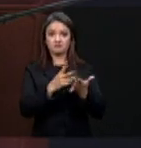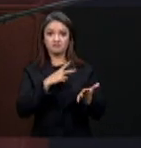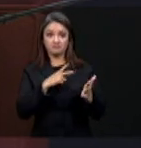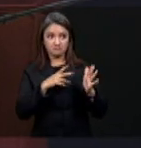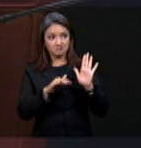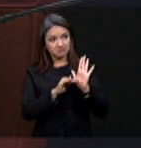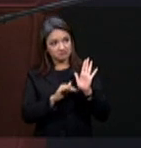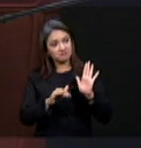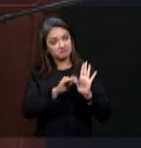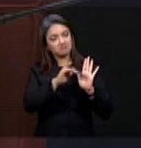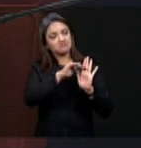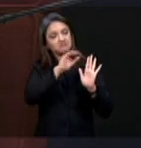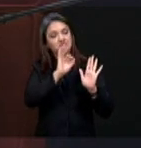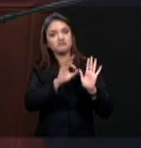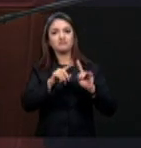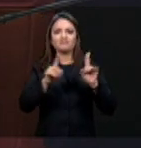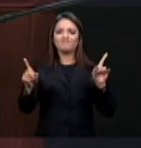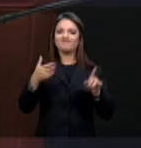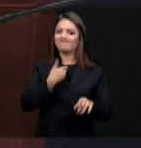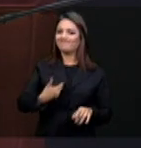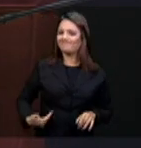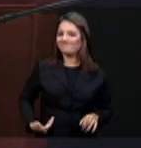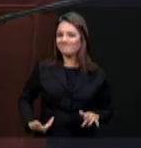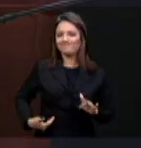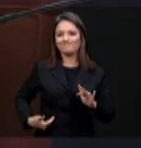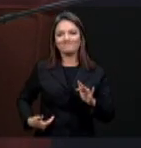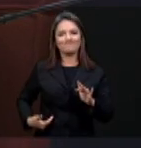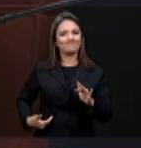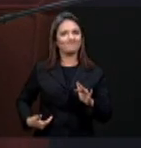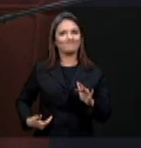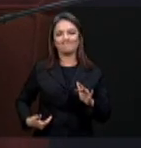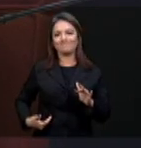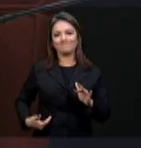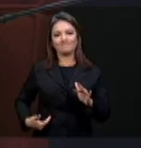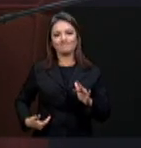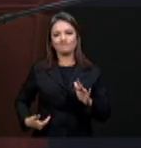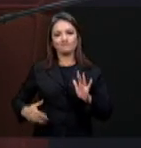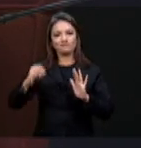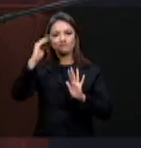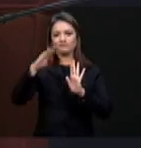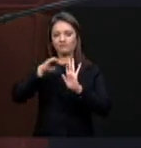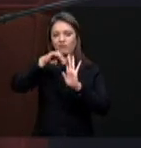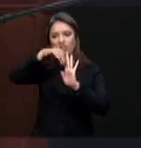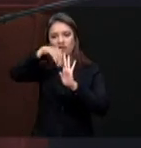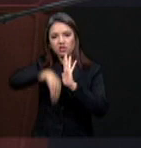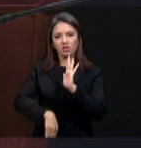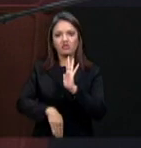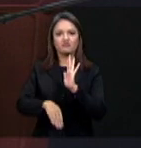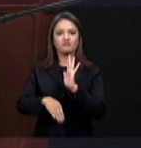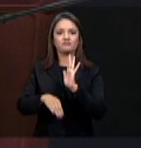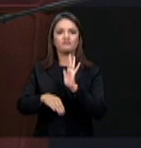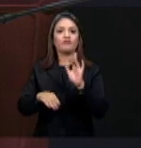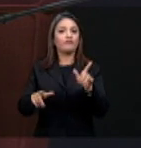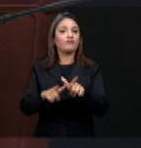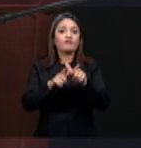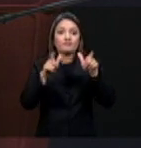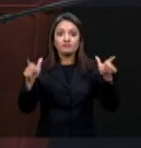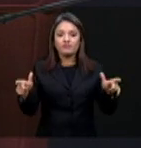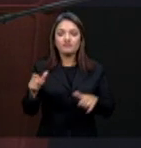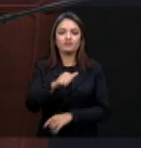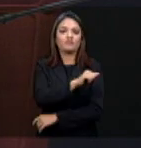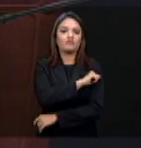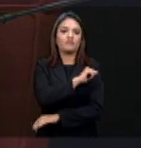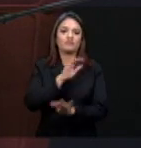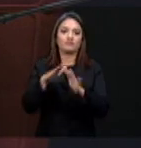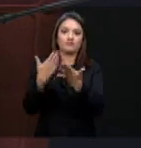quando falamos as escolas públicas gente é uma coisa assim tão impactante porque a maioria dos